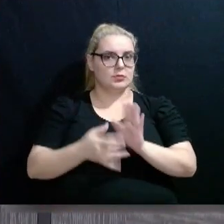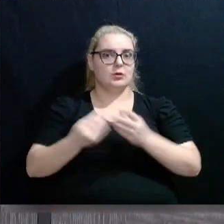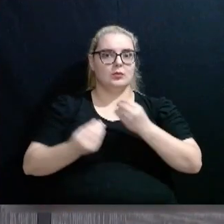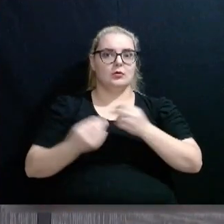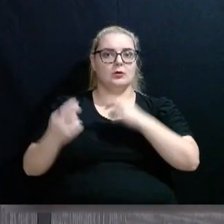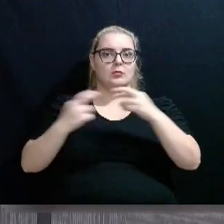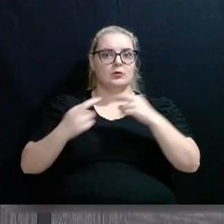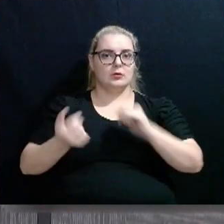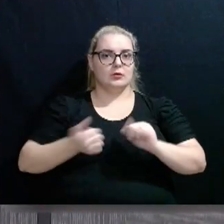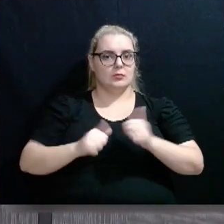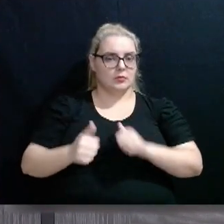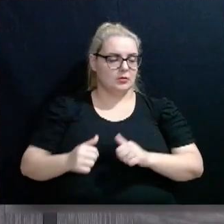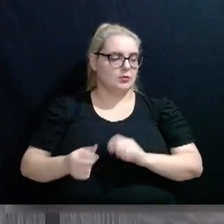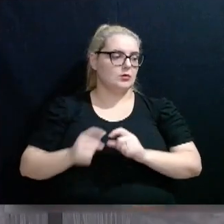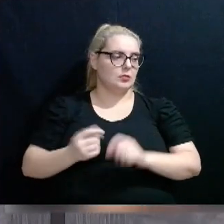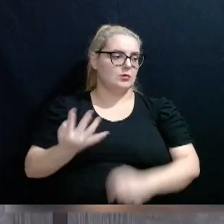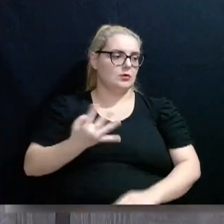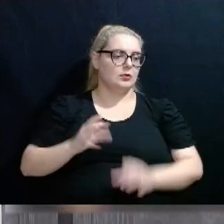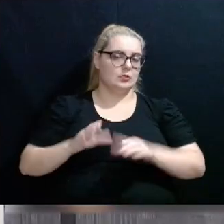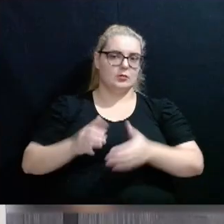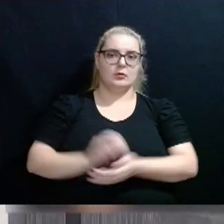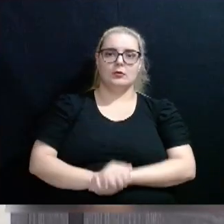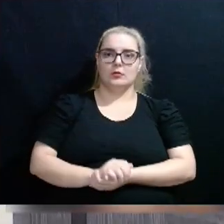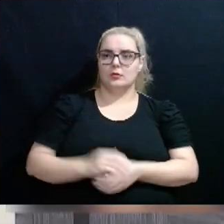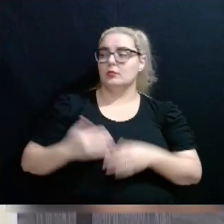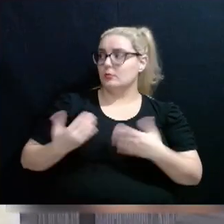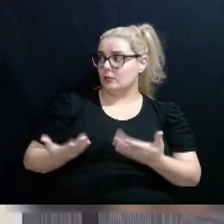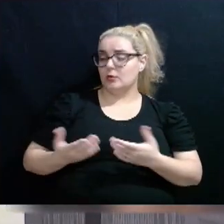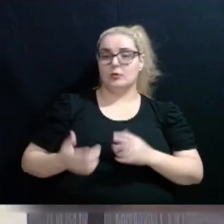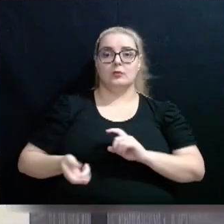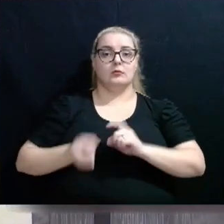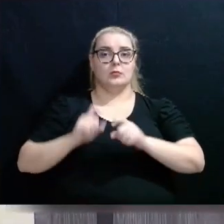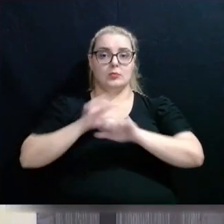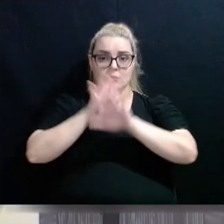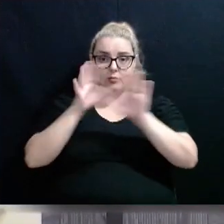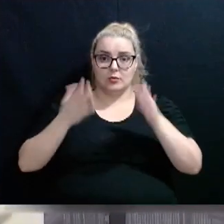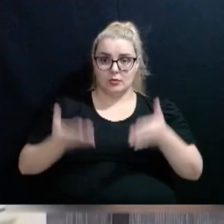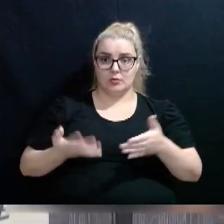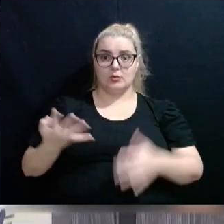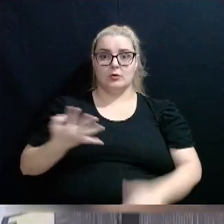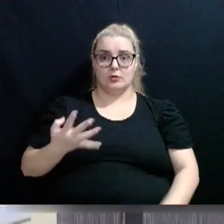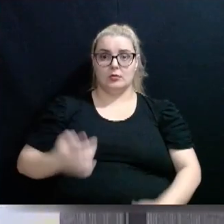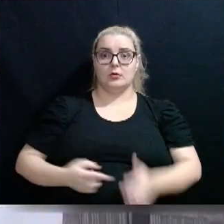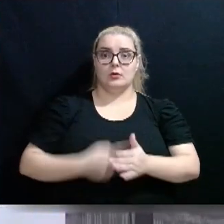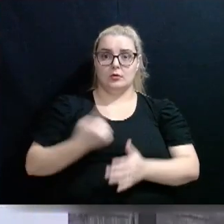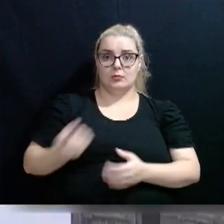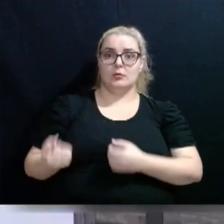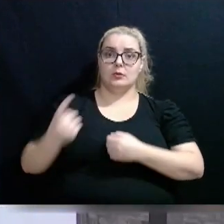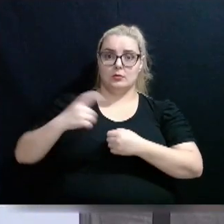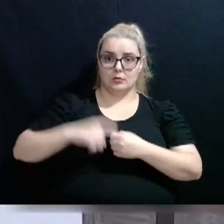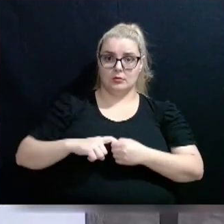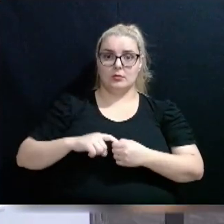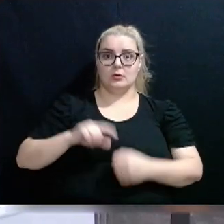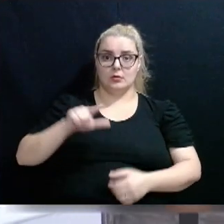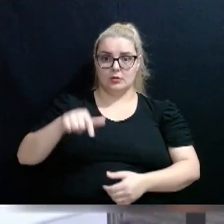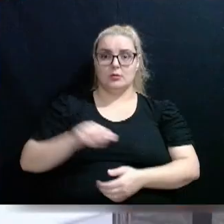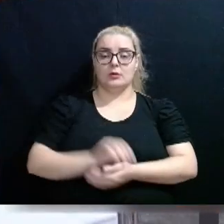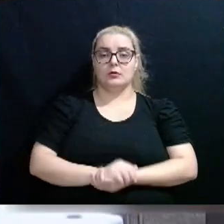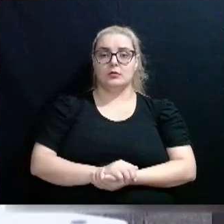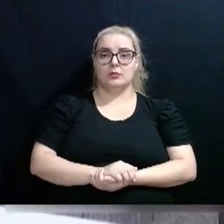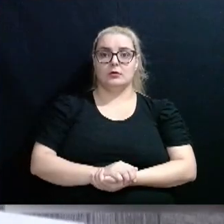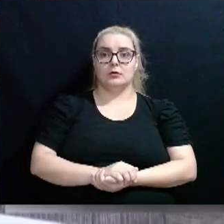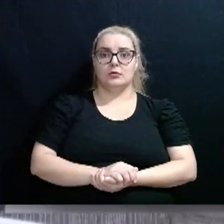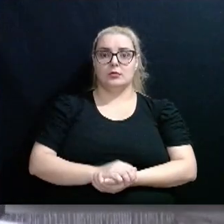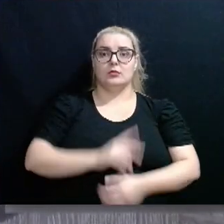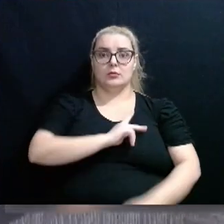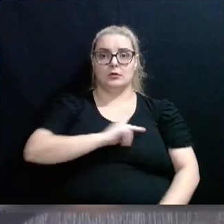4ª reunião da comissão? Bom, uma reunião muito transparente, né? A 4ª é a primeira que eu estou retomando agora na presidência da Comissão de